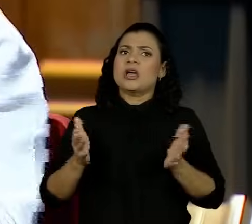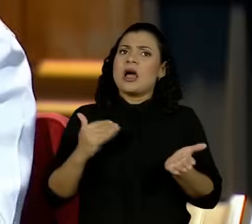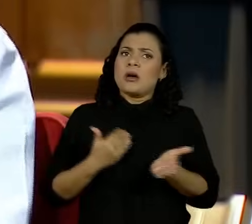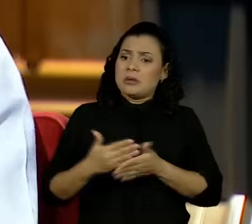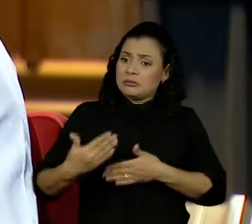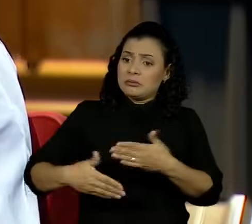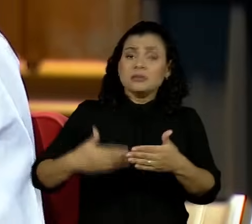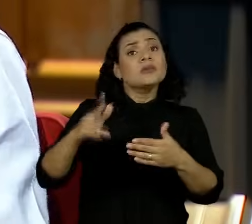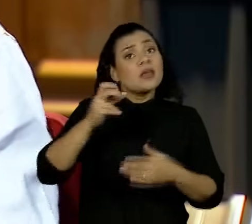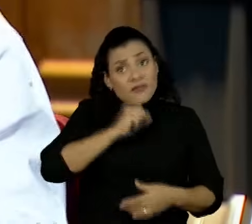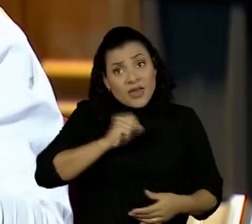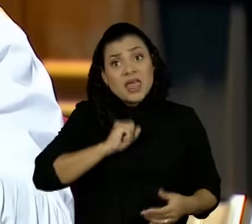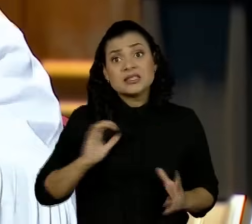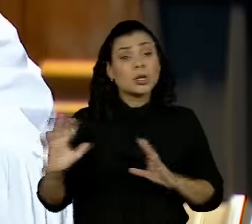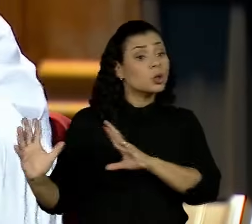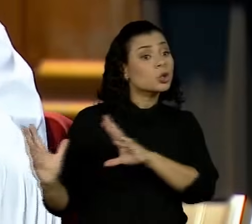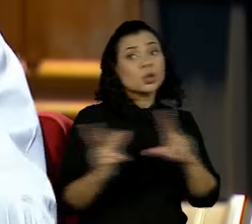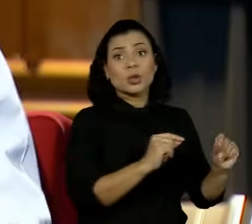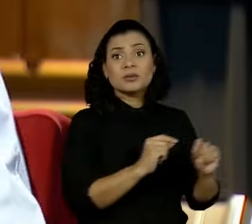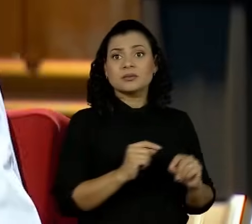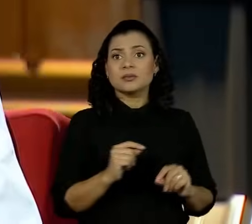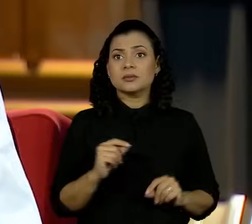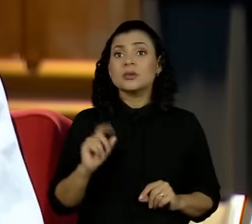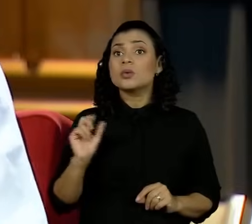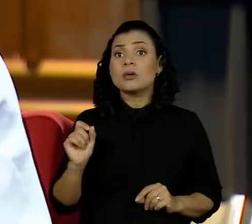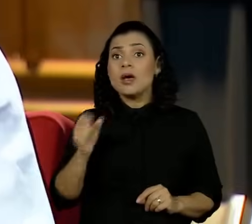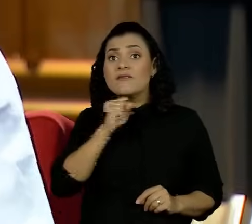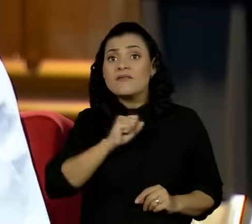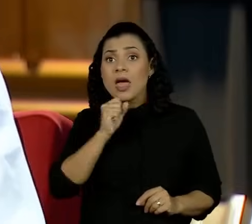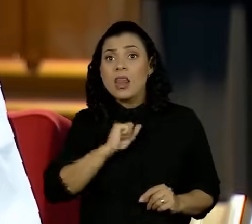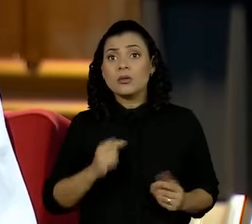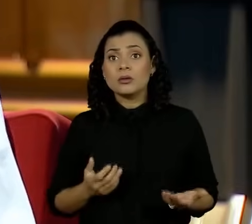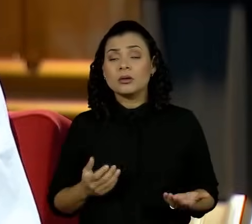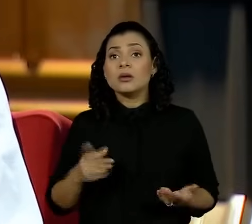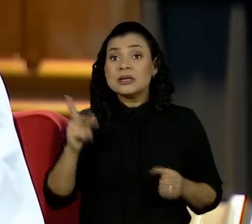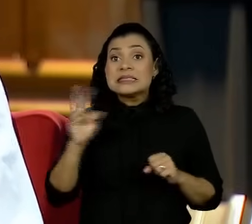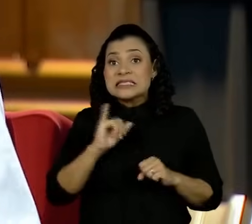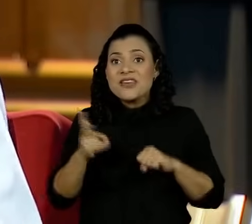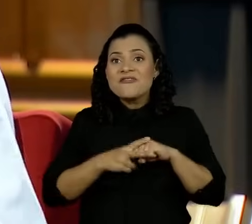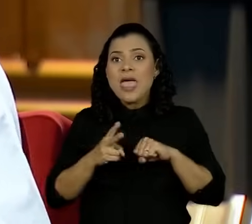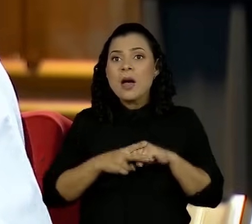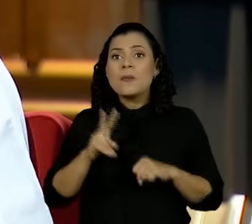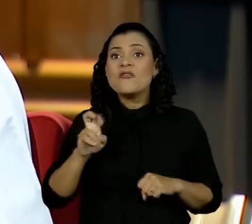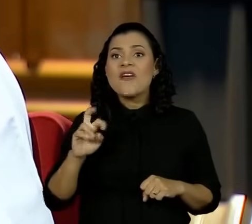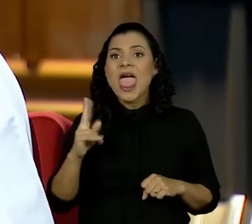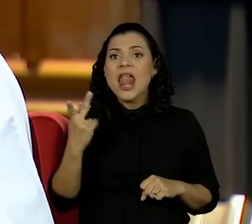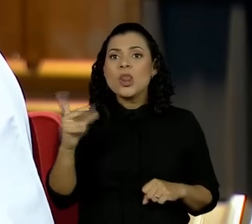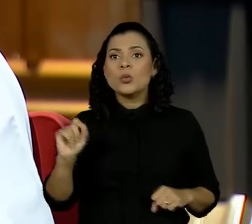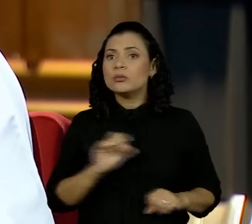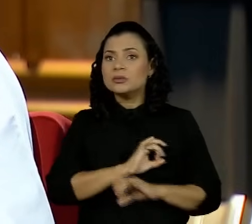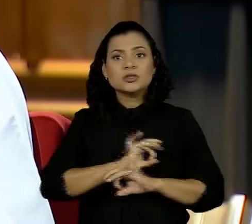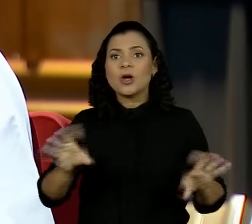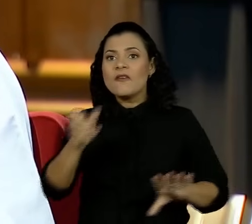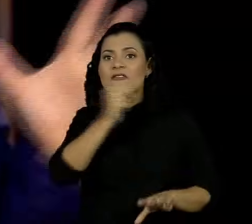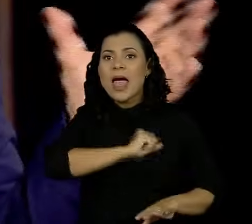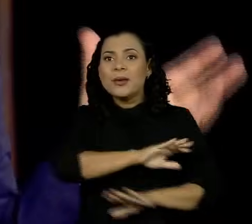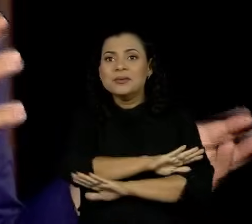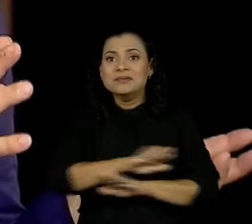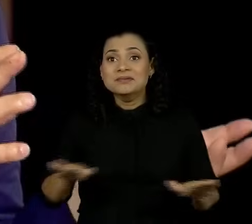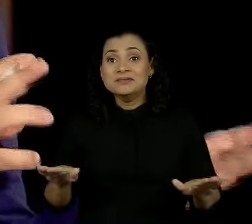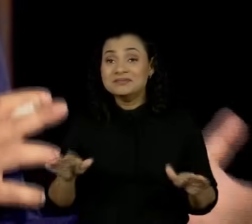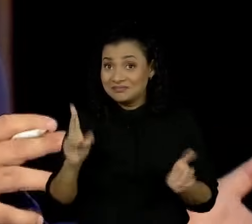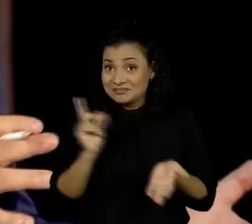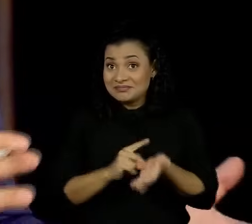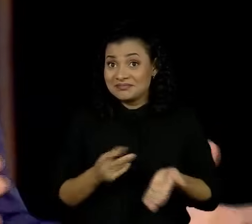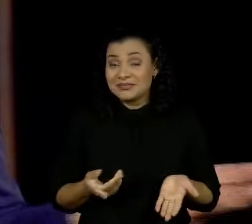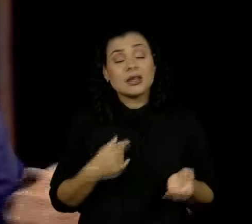Ele também tá envelhecendo. Ou seja, se fosse para usar um verbo para toda a nossa fase da vida, seria envelhecer. Já mudar